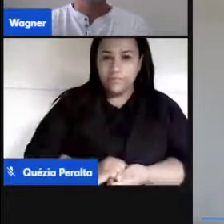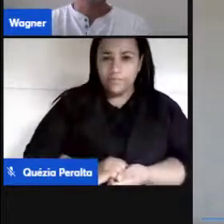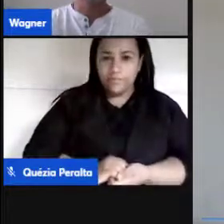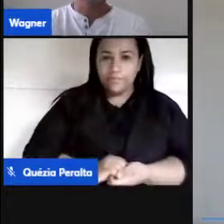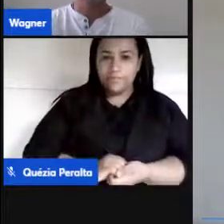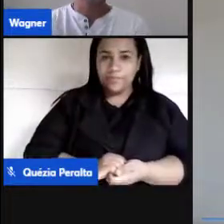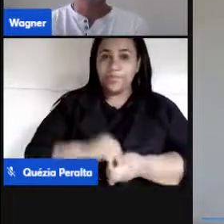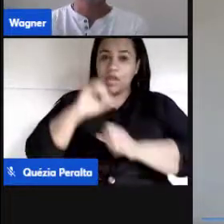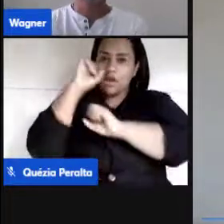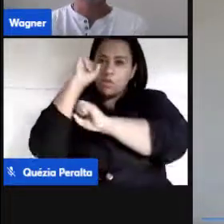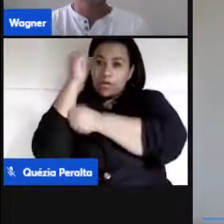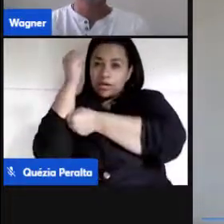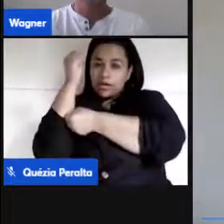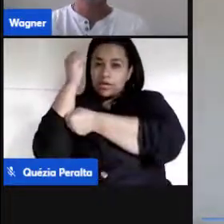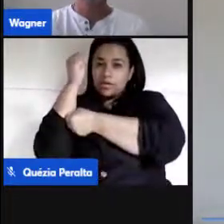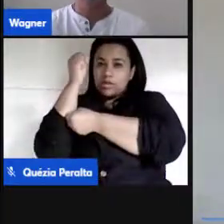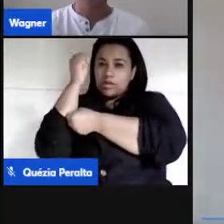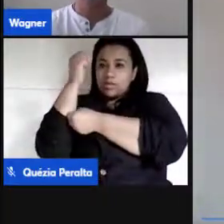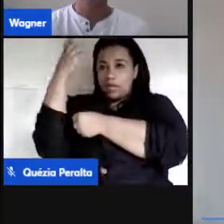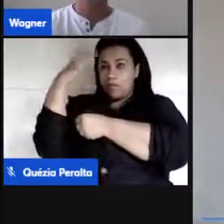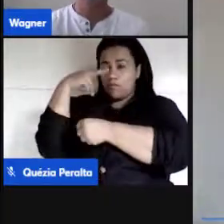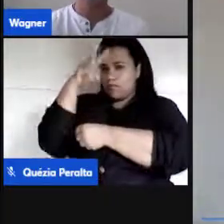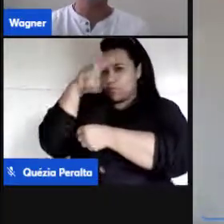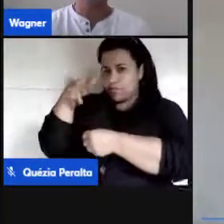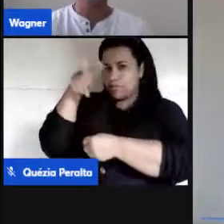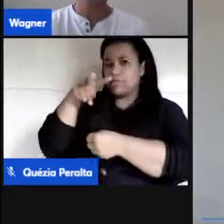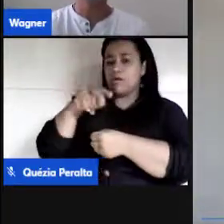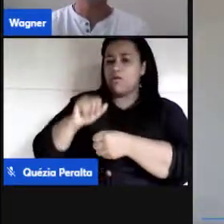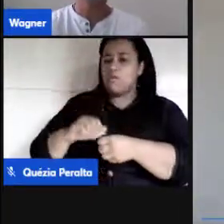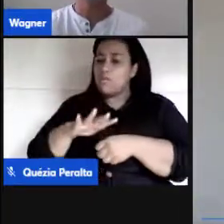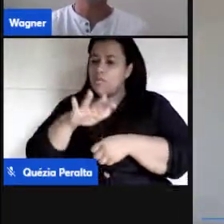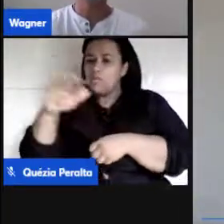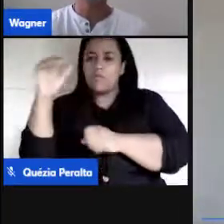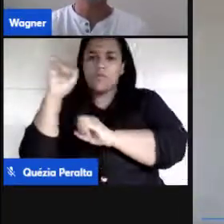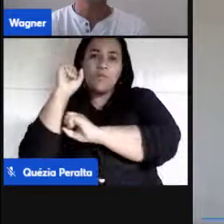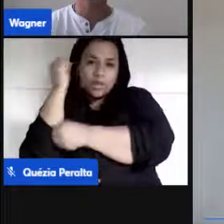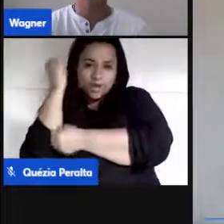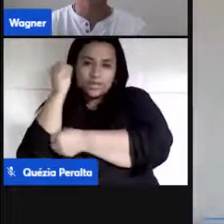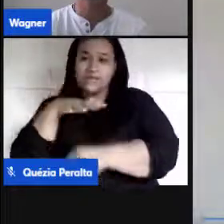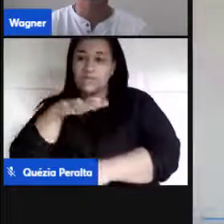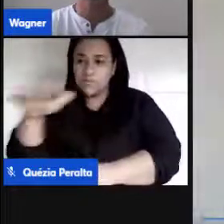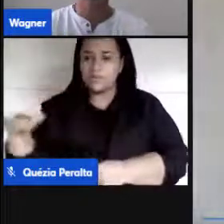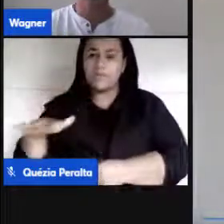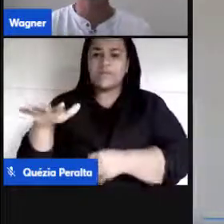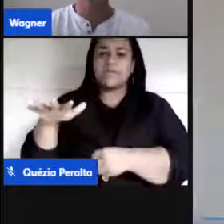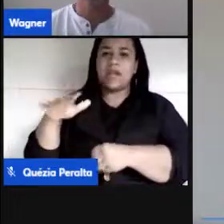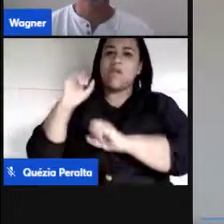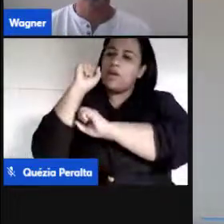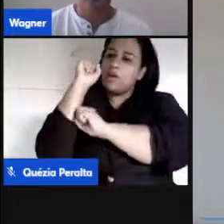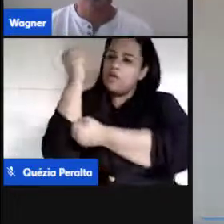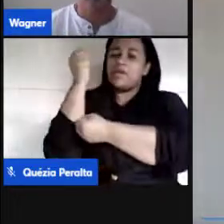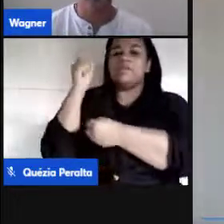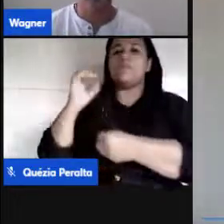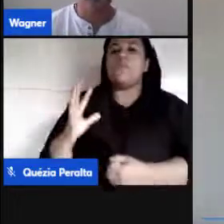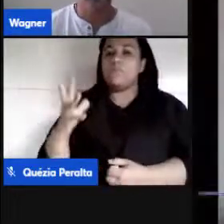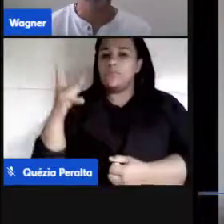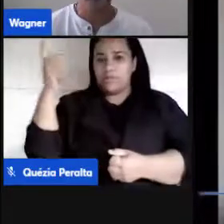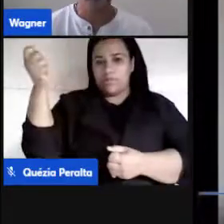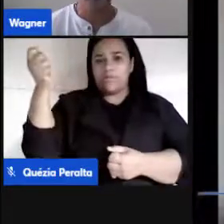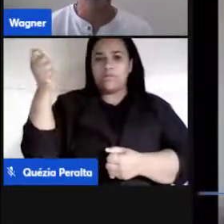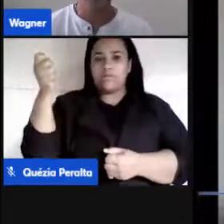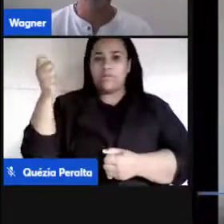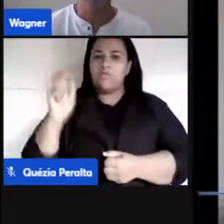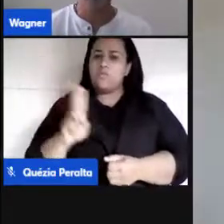coordenação óculo-manual, a noção espacial e a questão temporal, utilizando uma simples